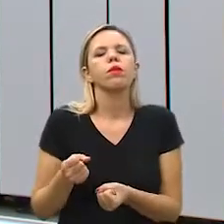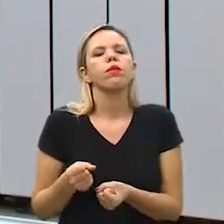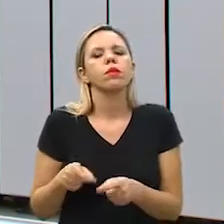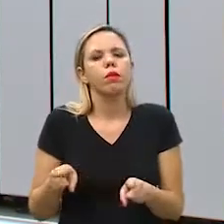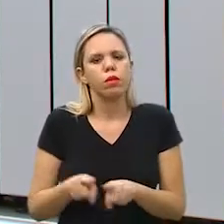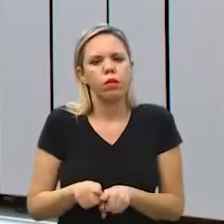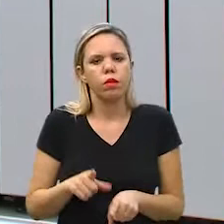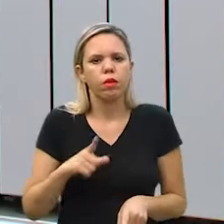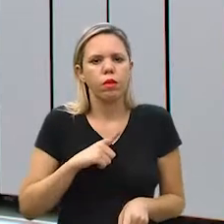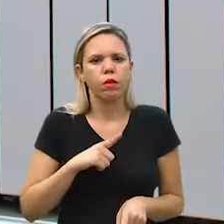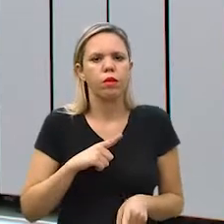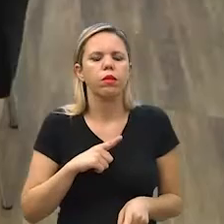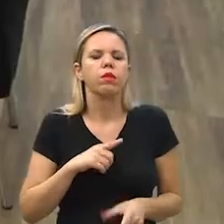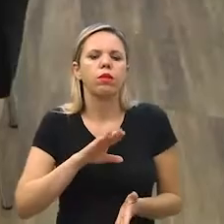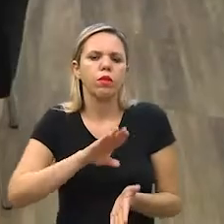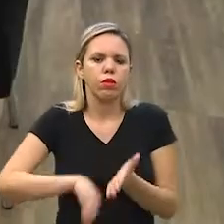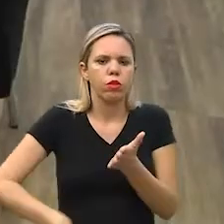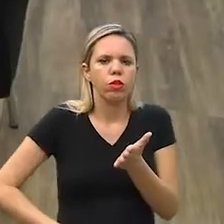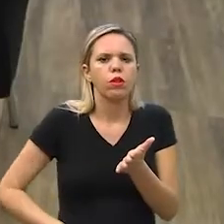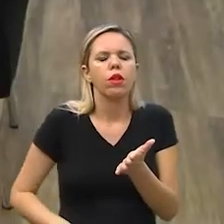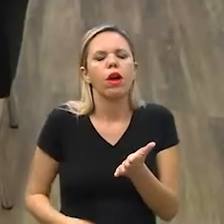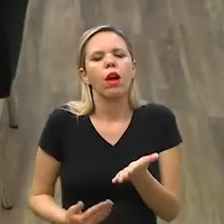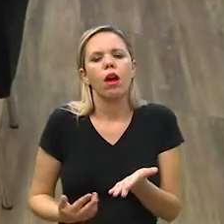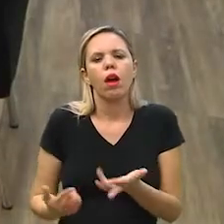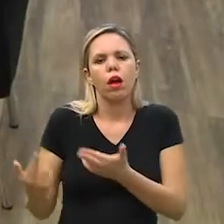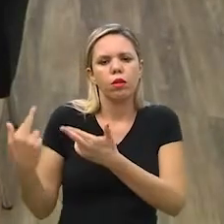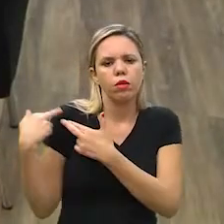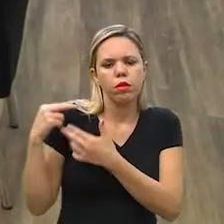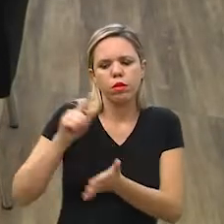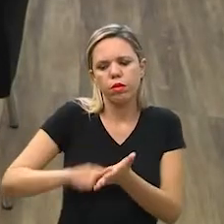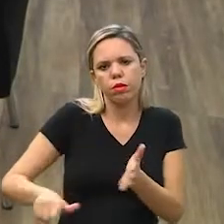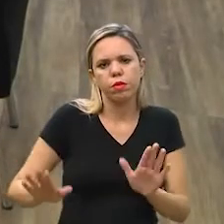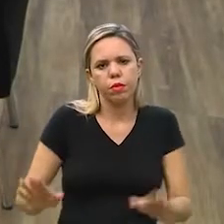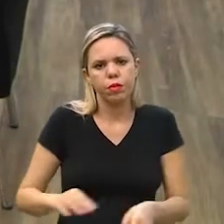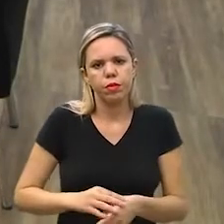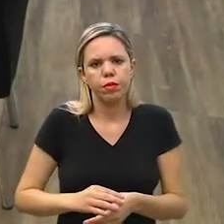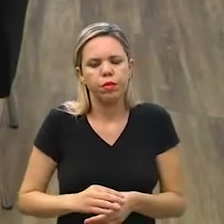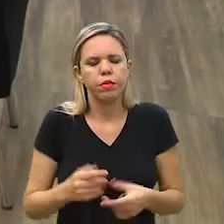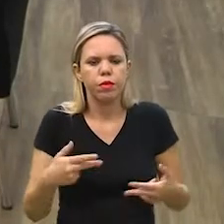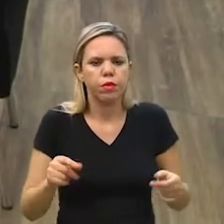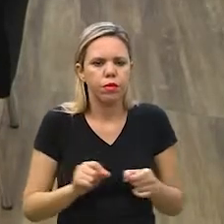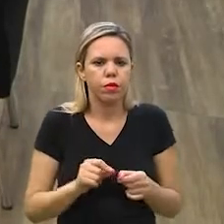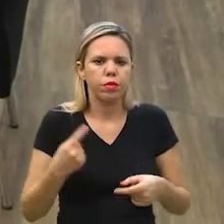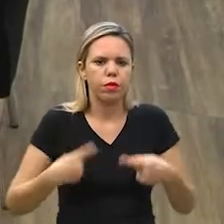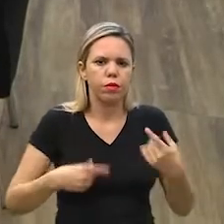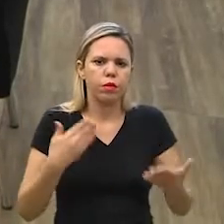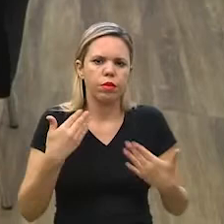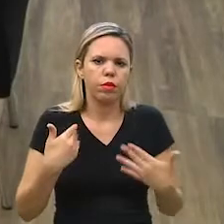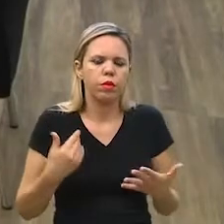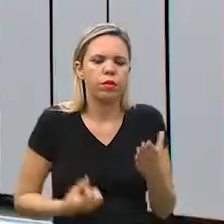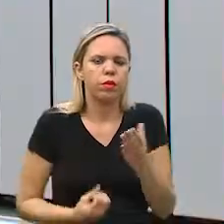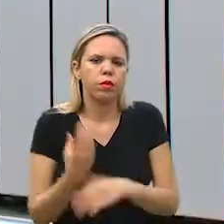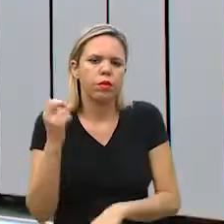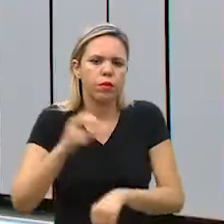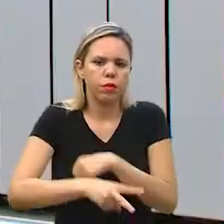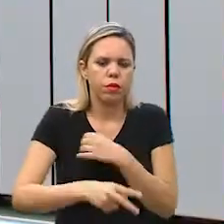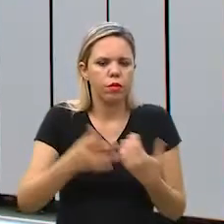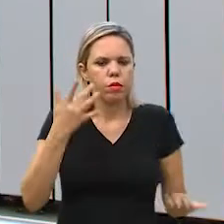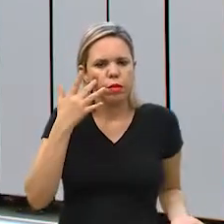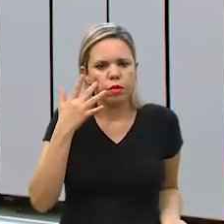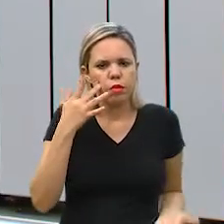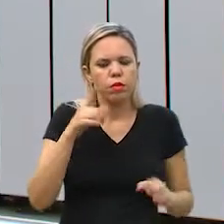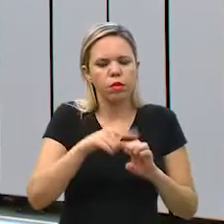também desonerar o poder público de limpeza. Então, assim, tem coisas que nós estamos discutindo que eu acho que gera emprego,